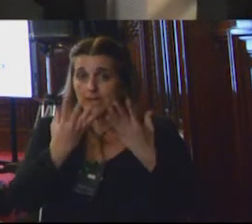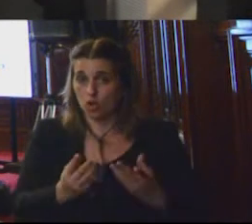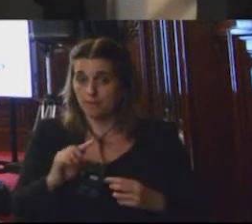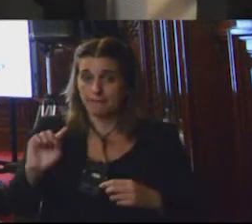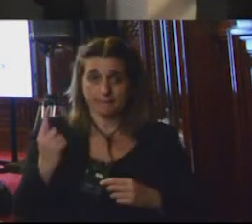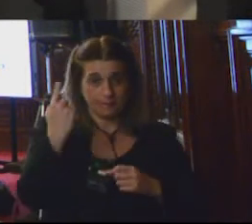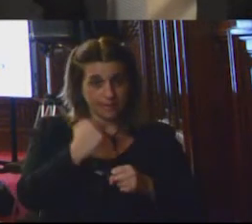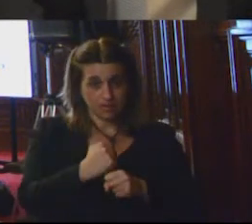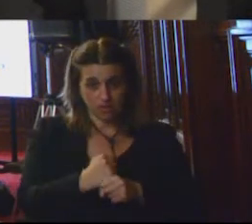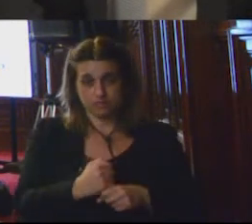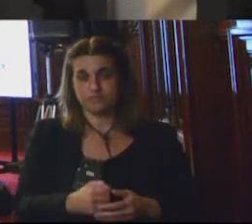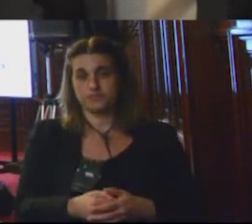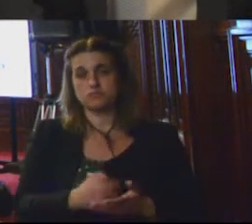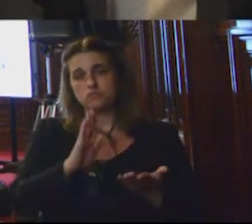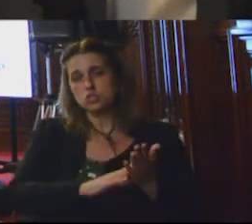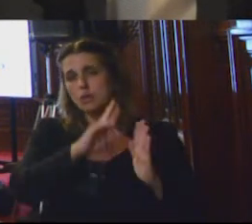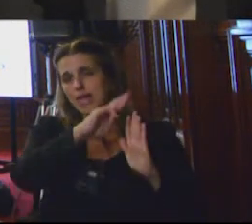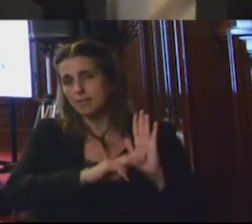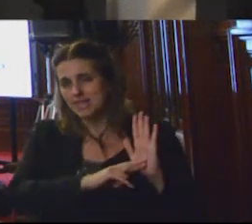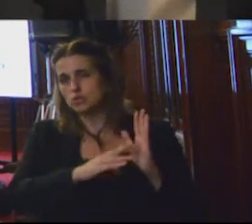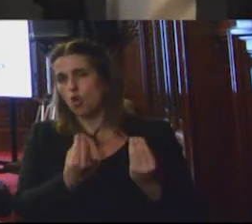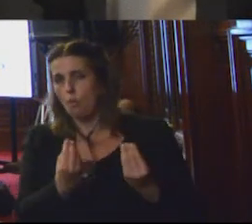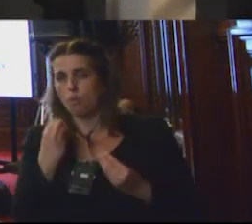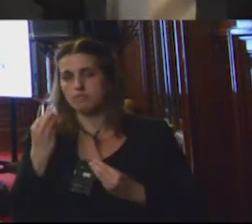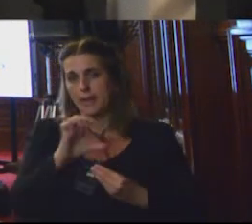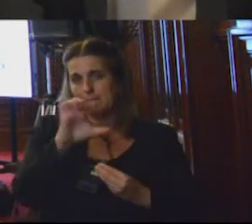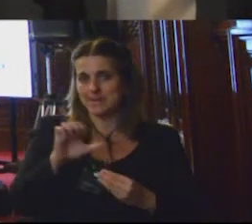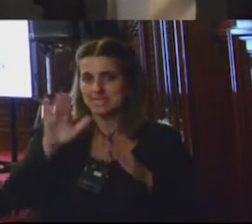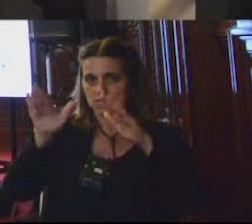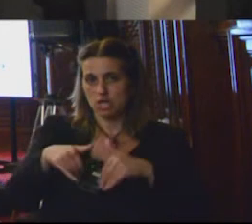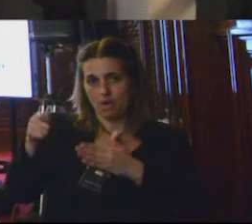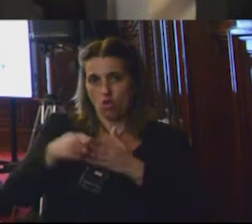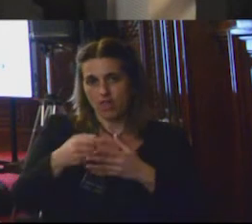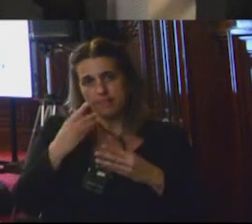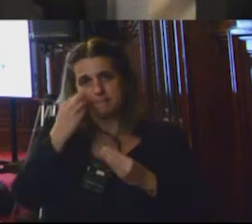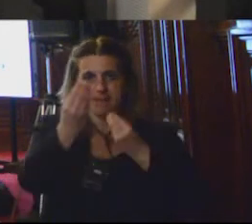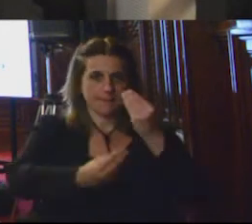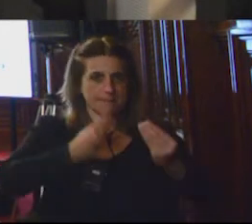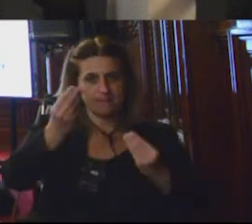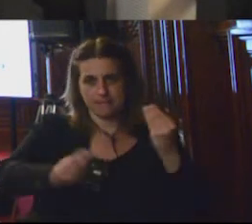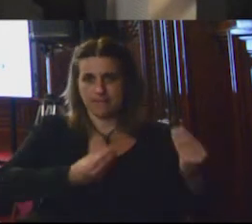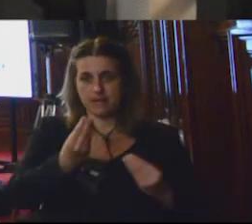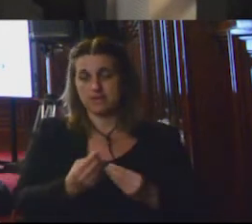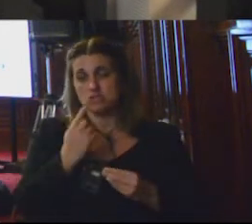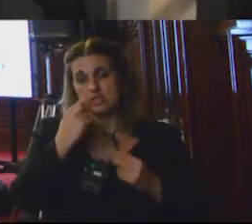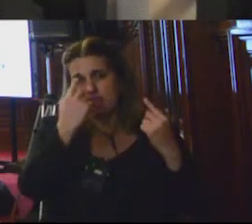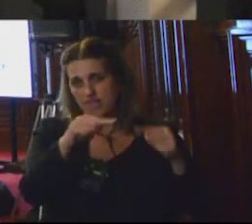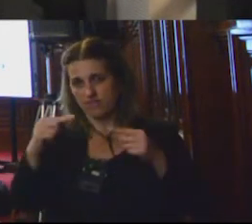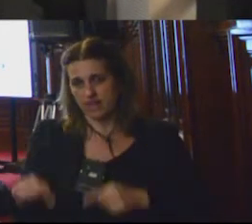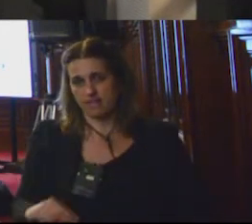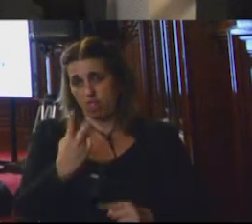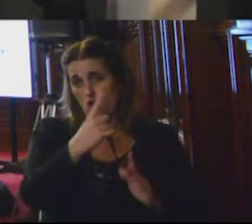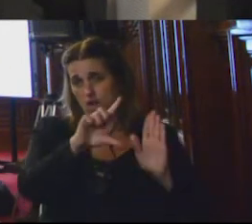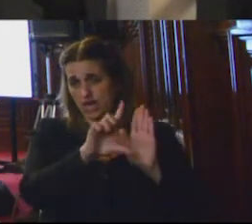refere à regulamentação da terceirização, tratada nas leis número 13.429 e